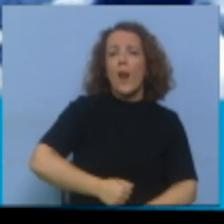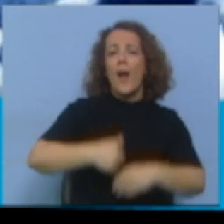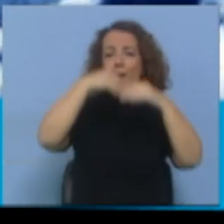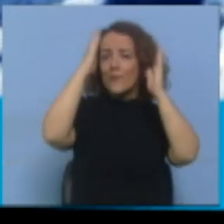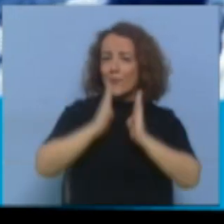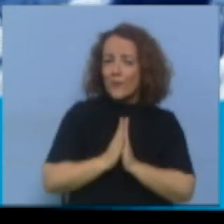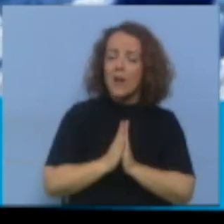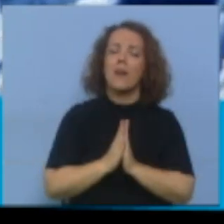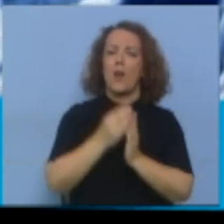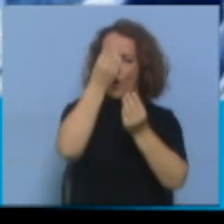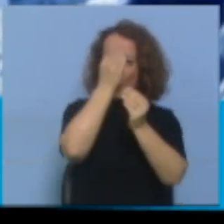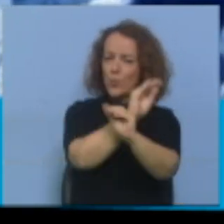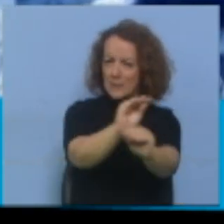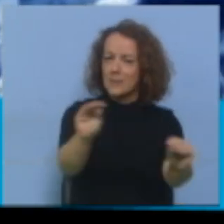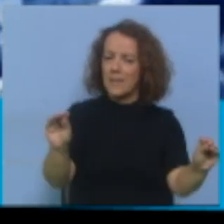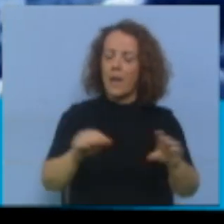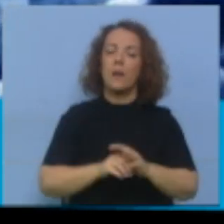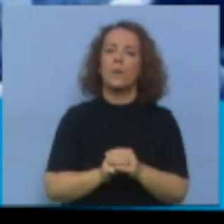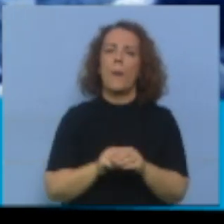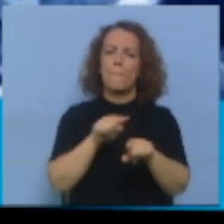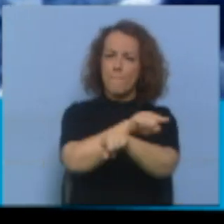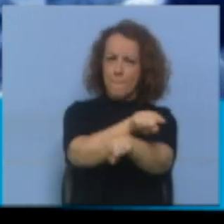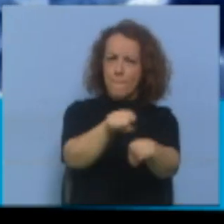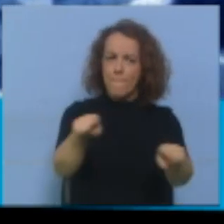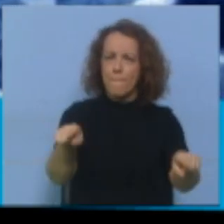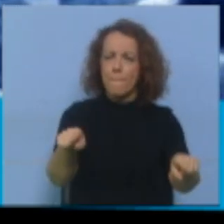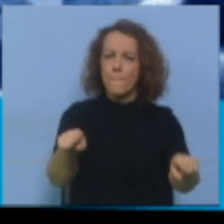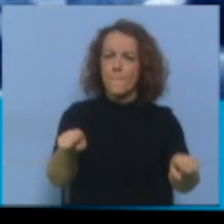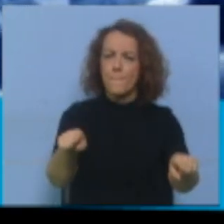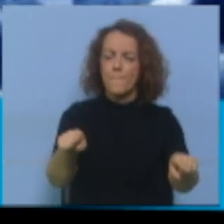freiras que façam,